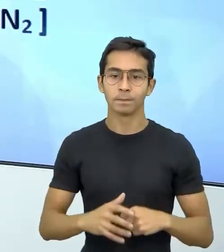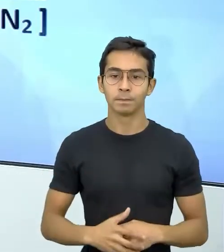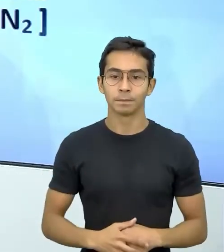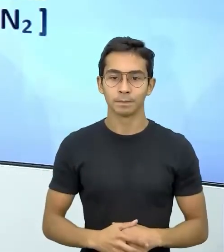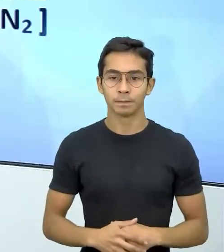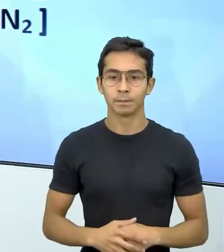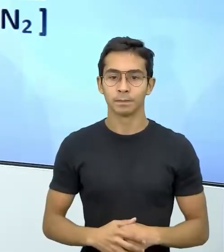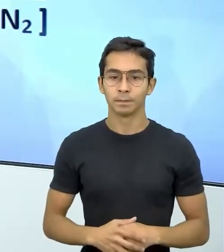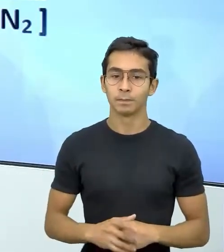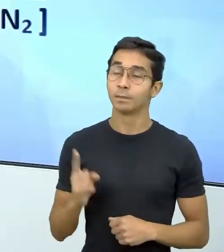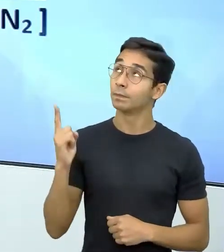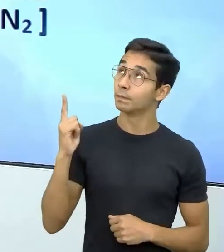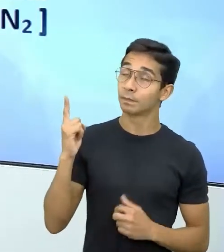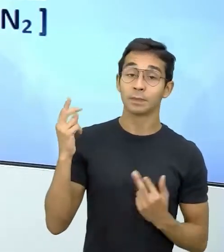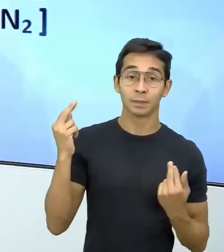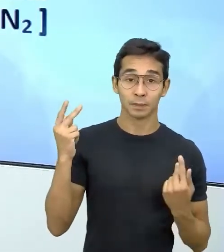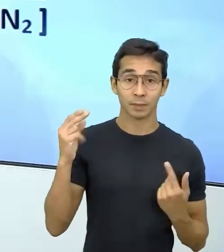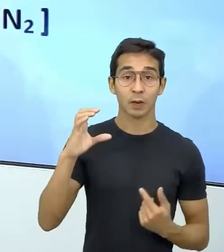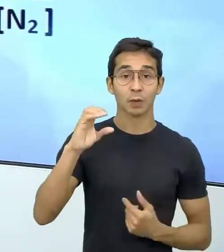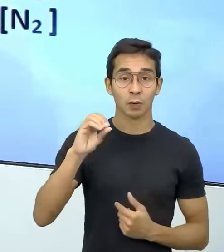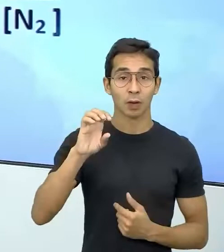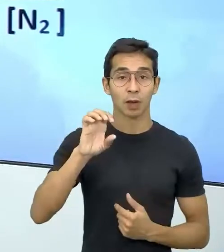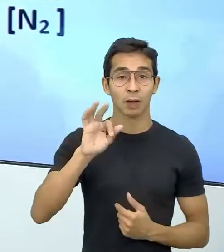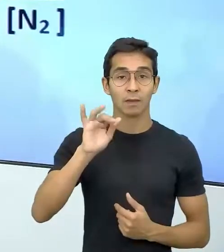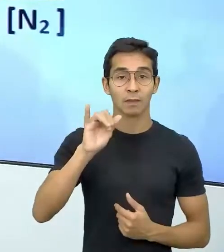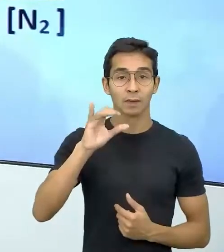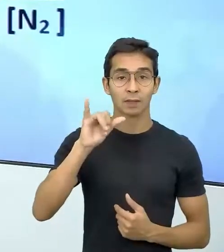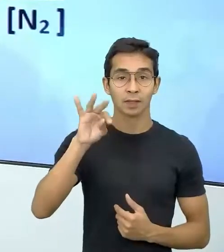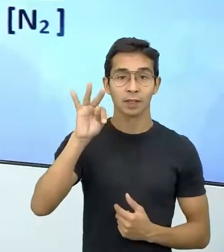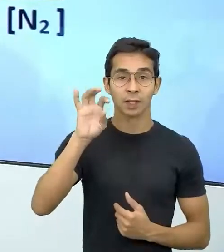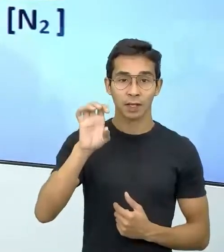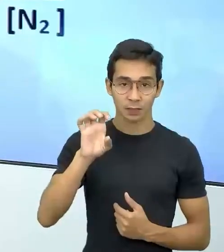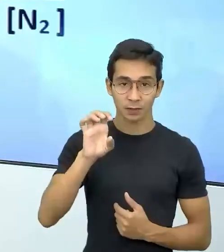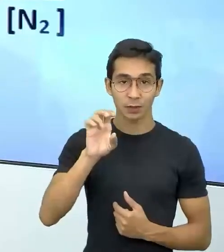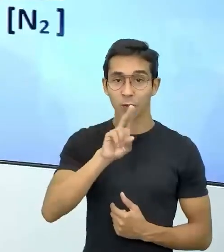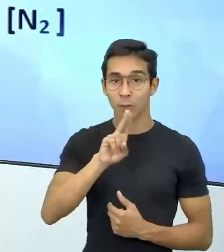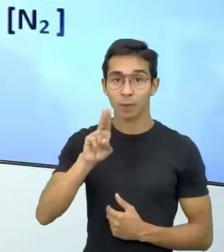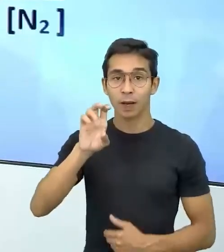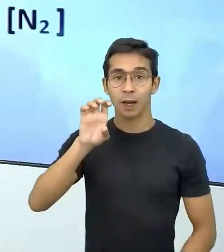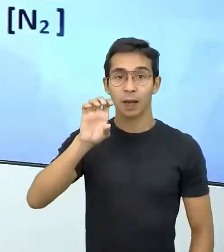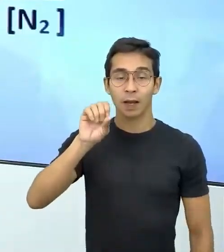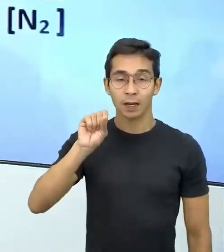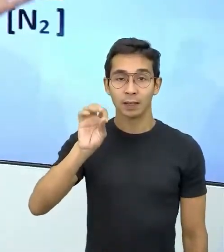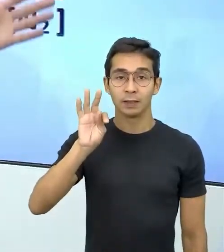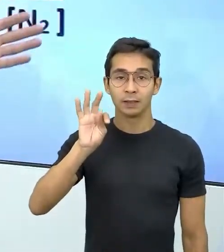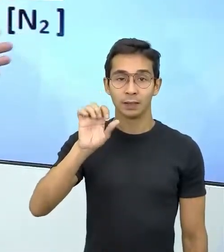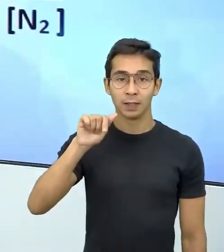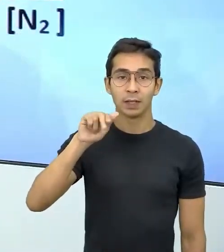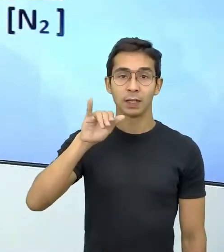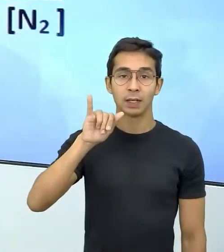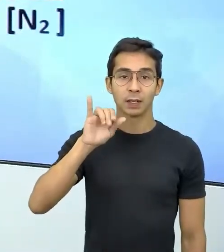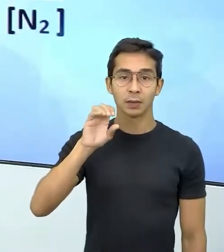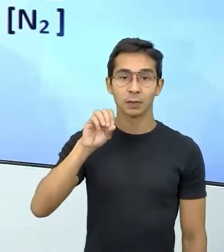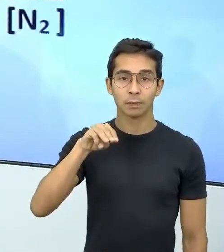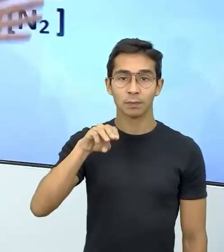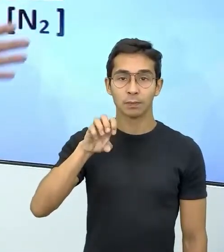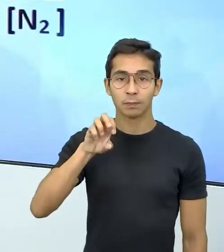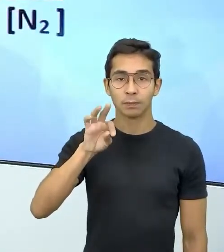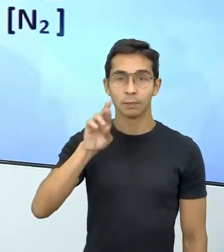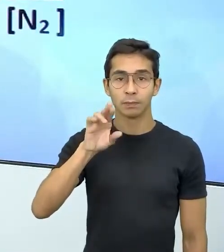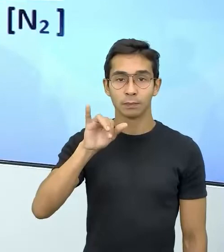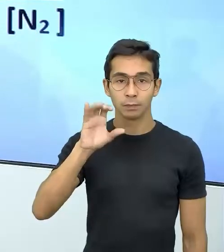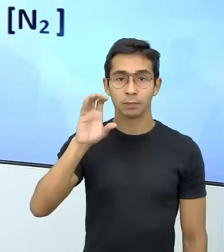lá em cima, também chamado de coeficiente estequiométrico, tá certo? Então aqui nós temos, a reação